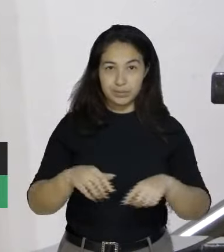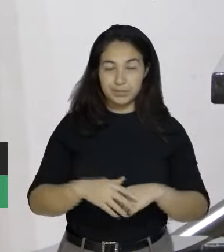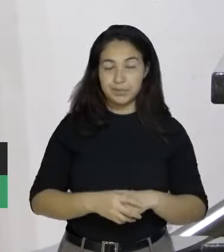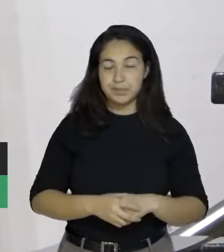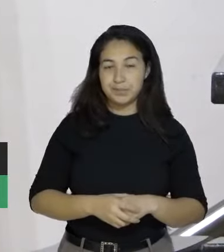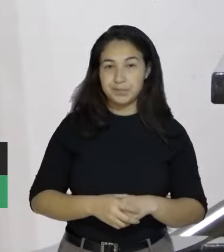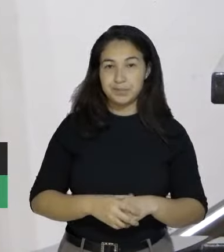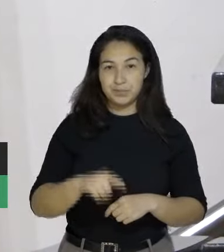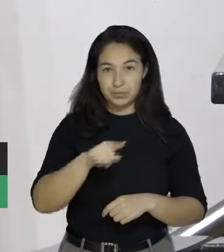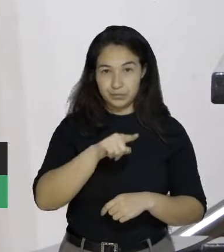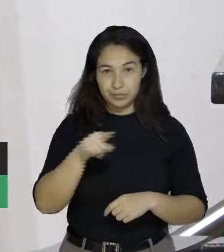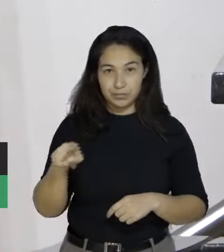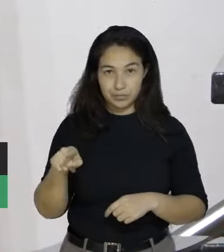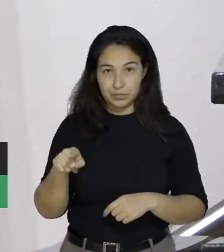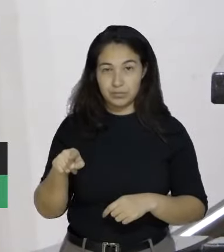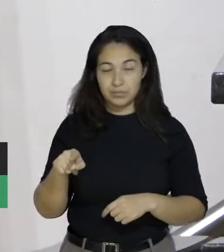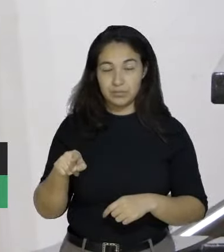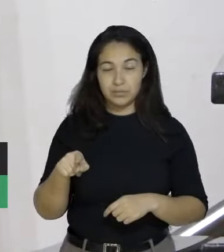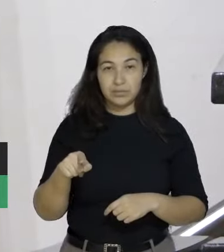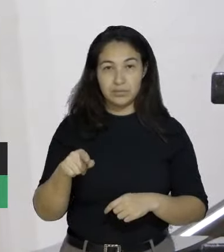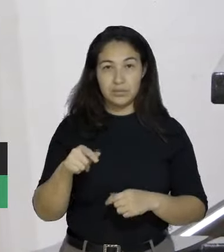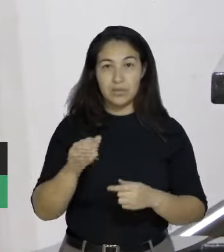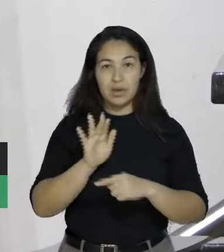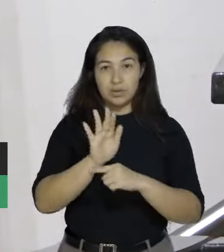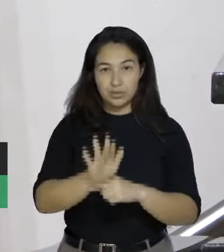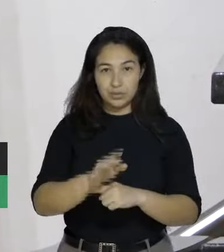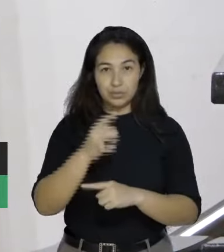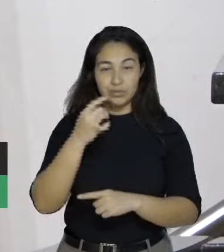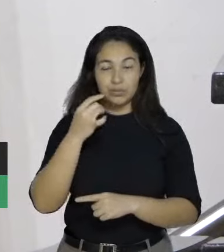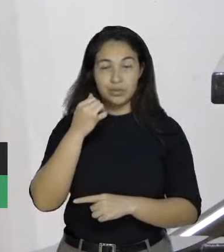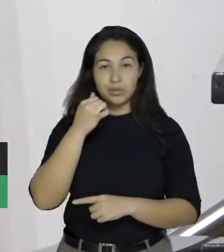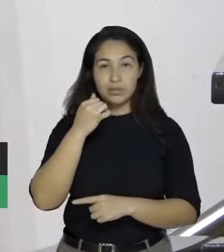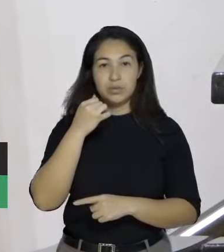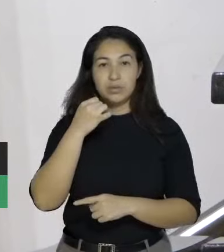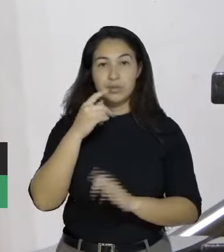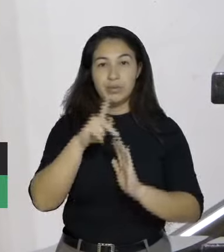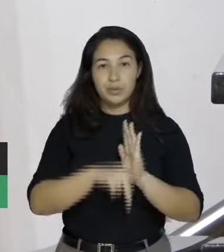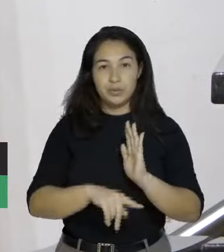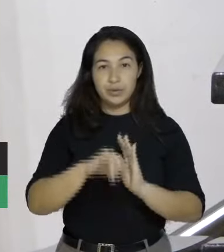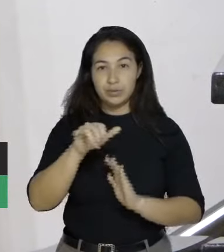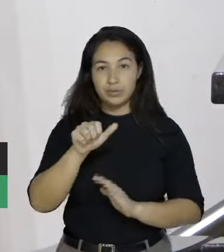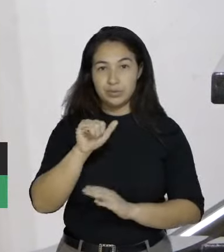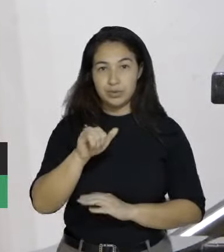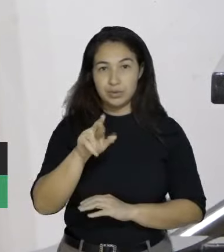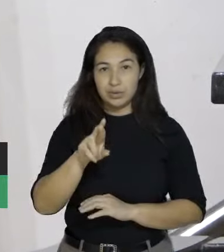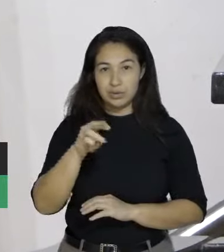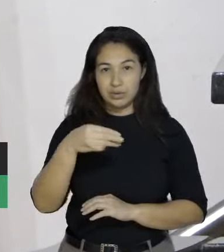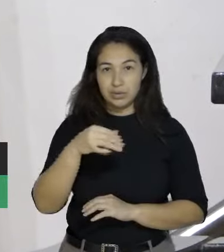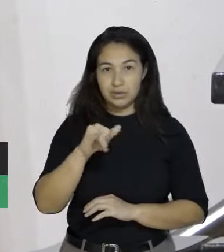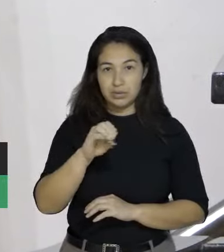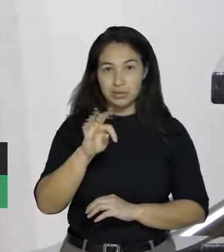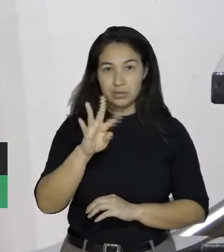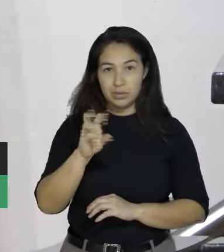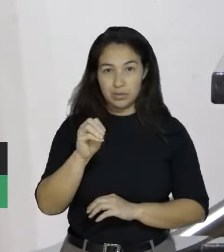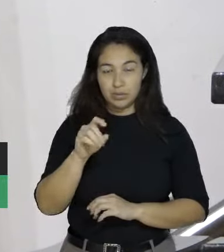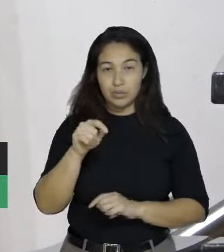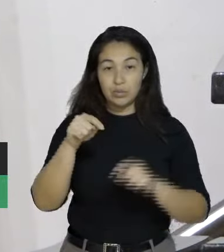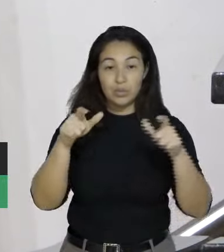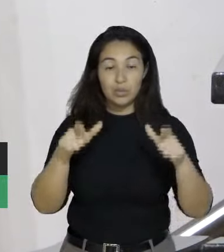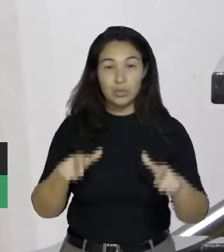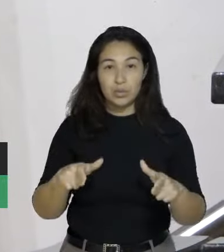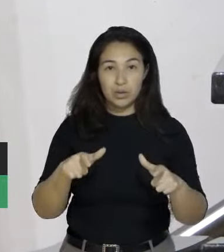ao projeto de Jaime Mioto e também da deputada Ana campaiolo temos em Porto Belo onde o período